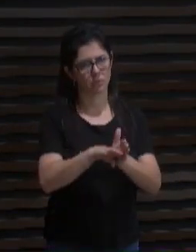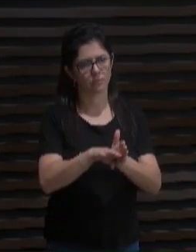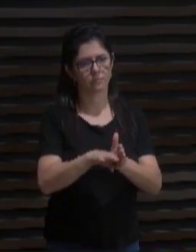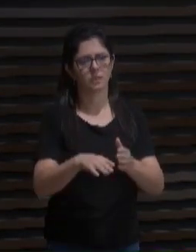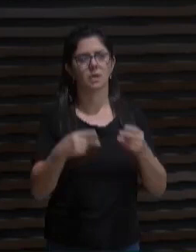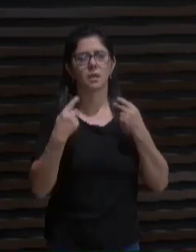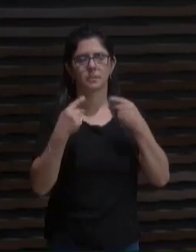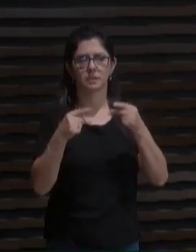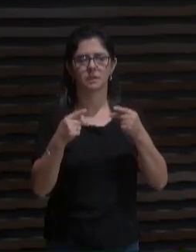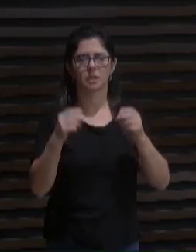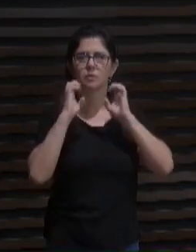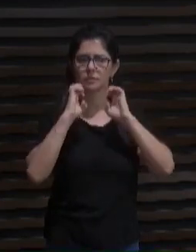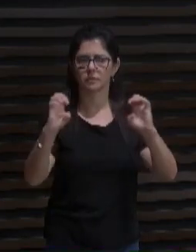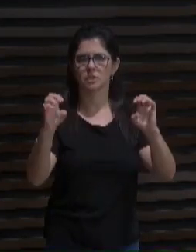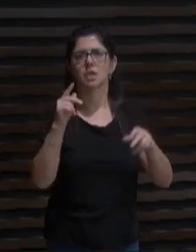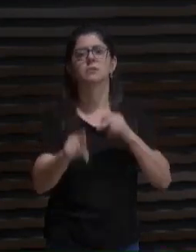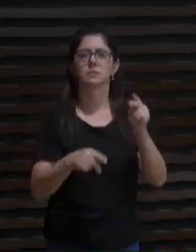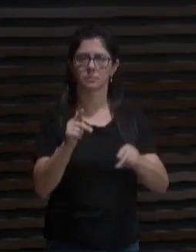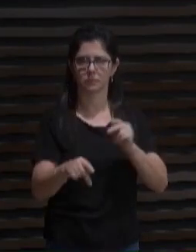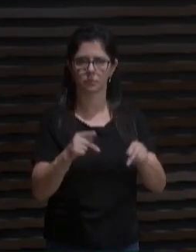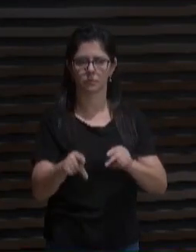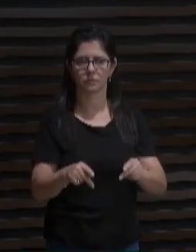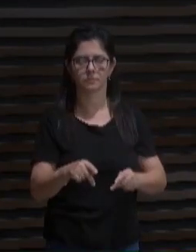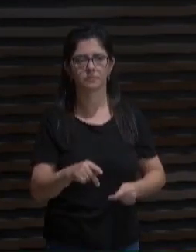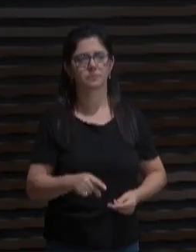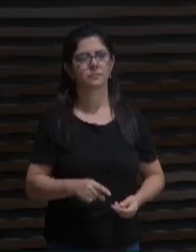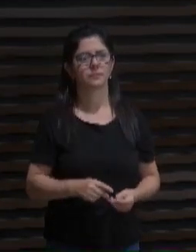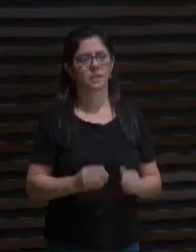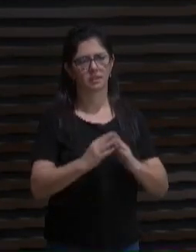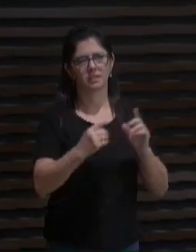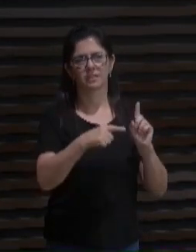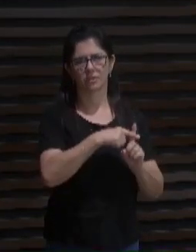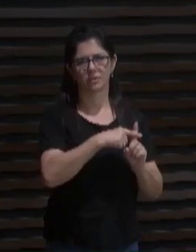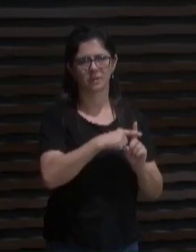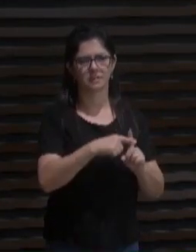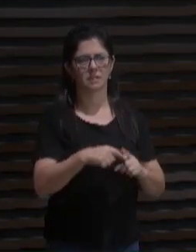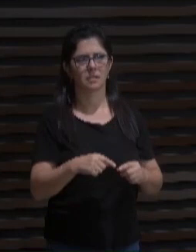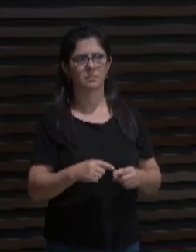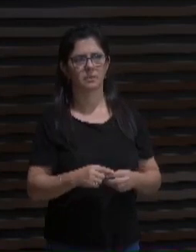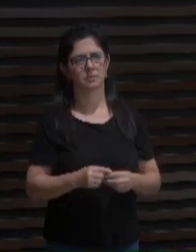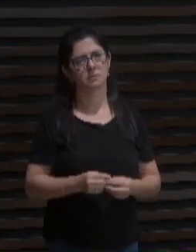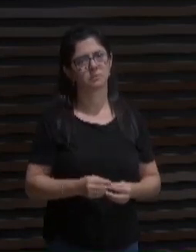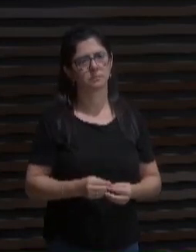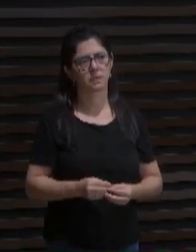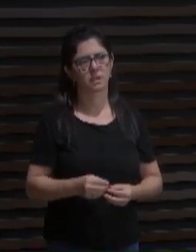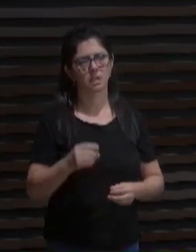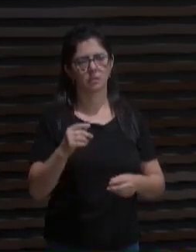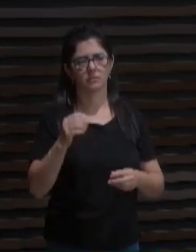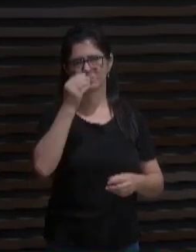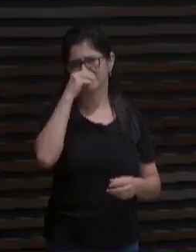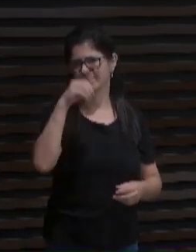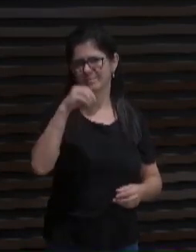gentios. Ele ficou ali um período, 3 sábados, falando na sinagoga, rejeitaram, pegaram Jason, foi um bafafá